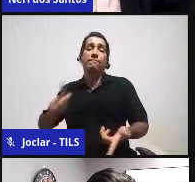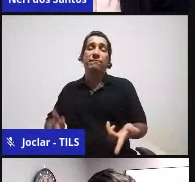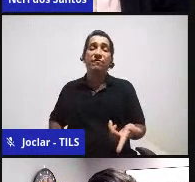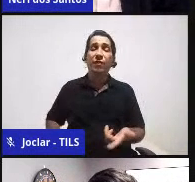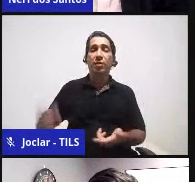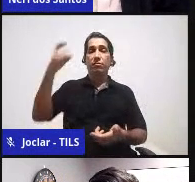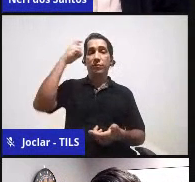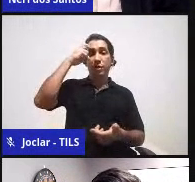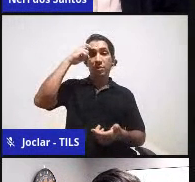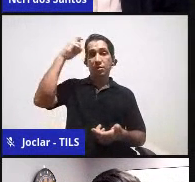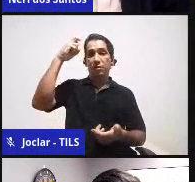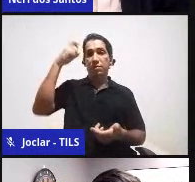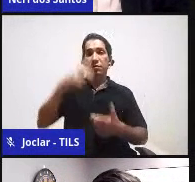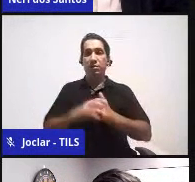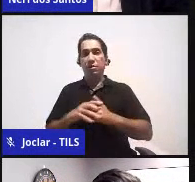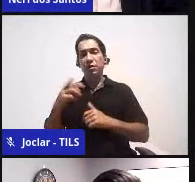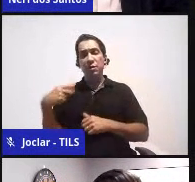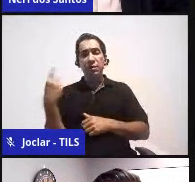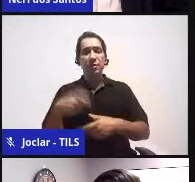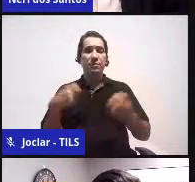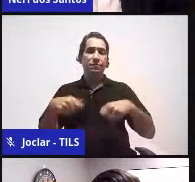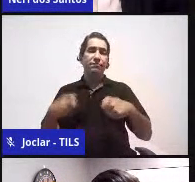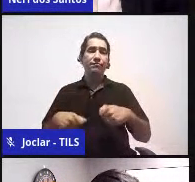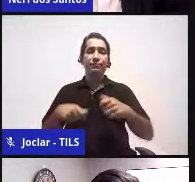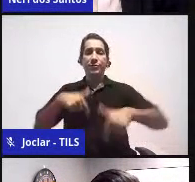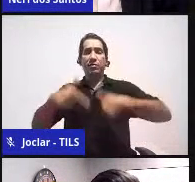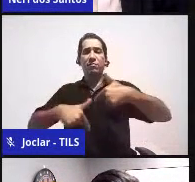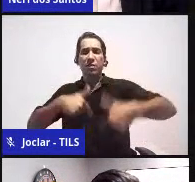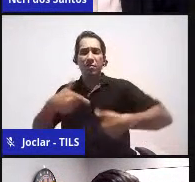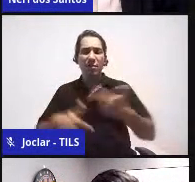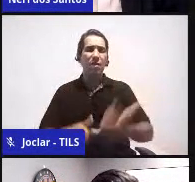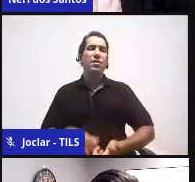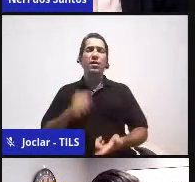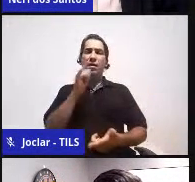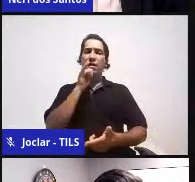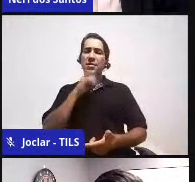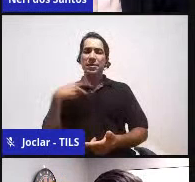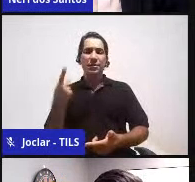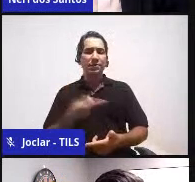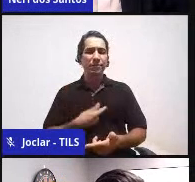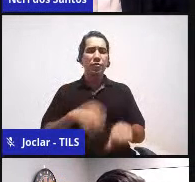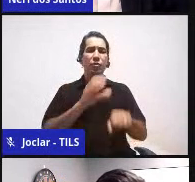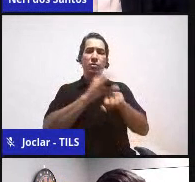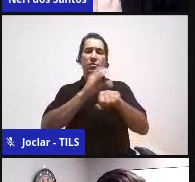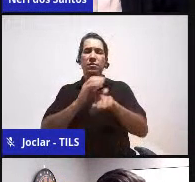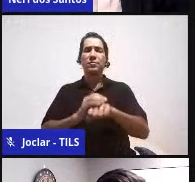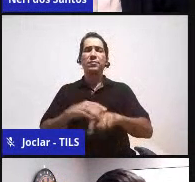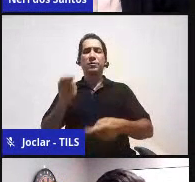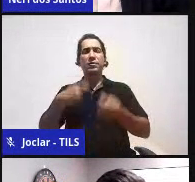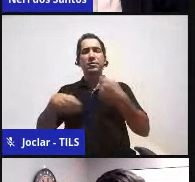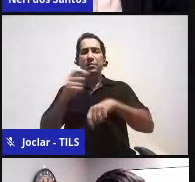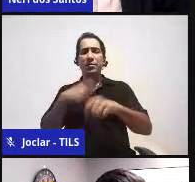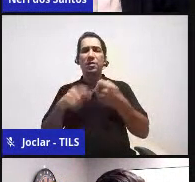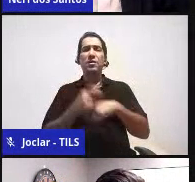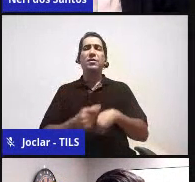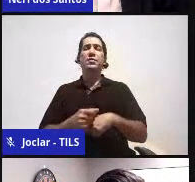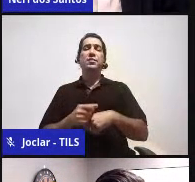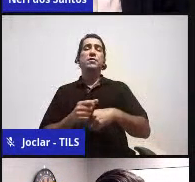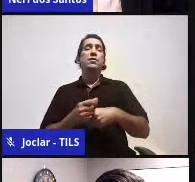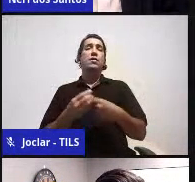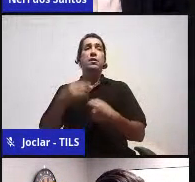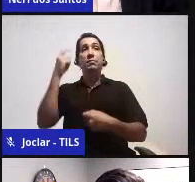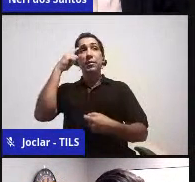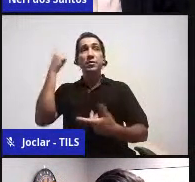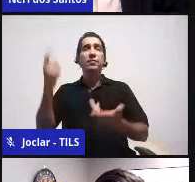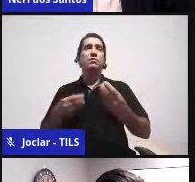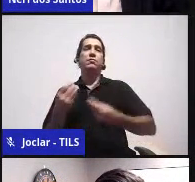gente precisa trabalhar. Nós, muitos de nós, trabalhamos aqui nos cursos de administração, né? E trabalhar